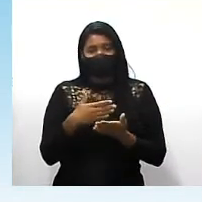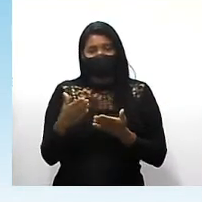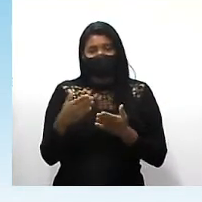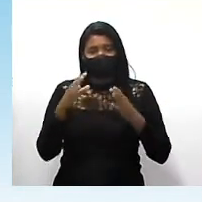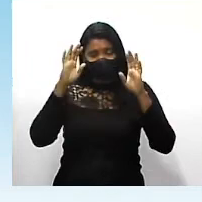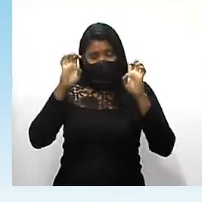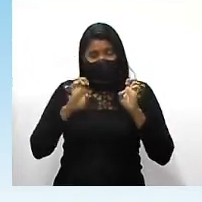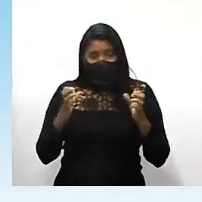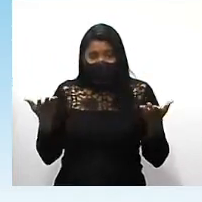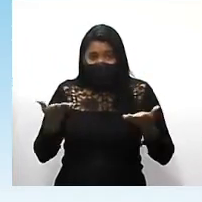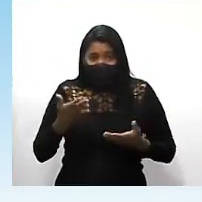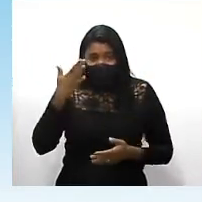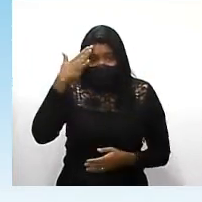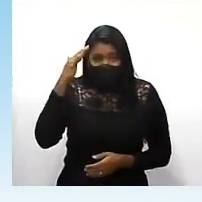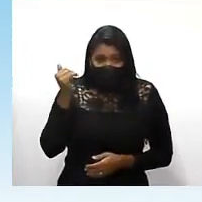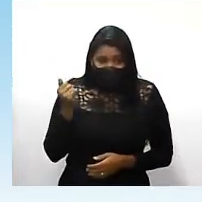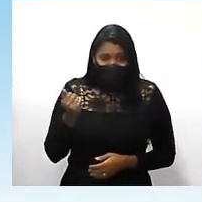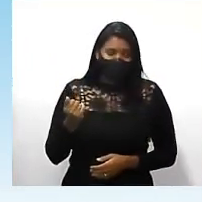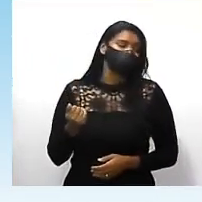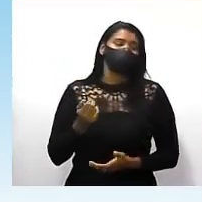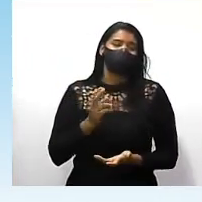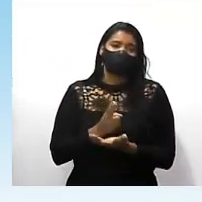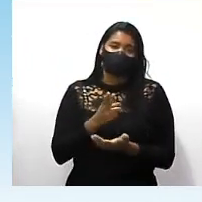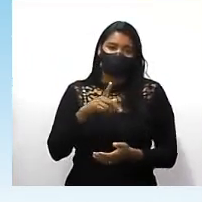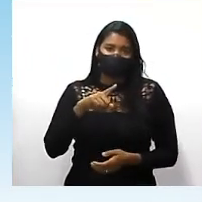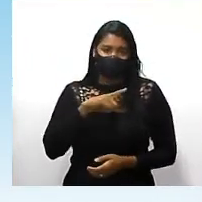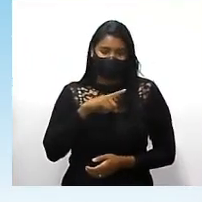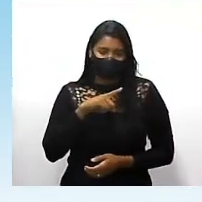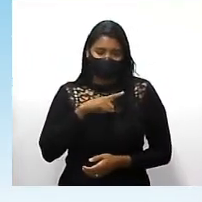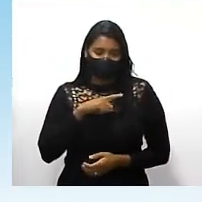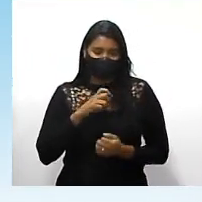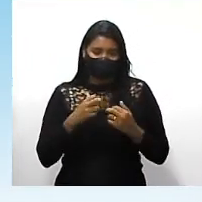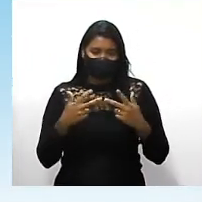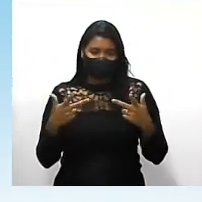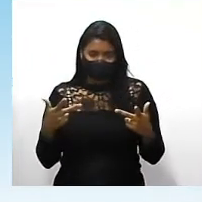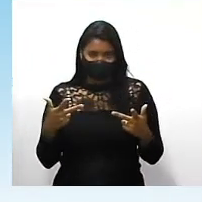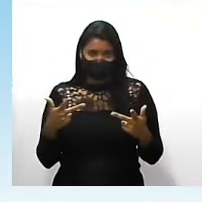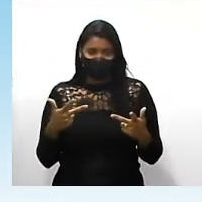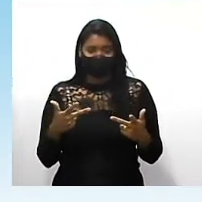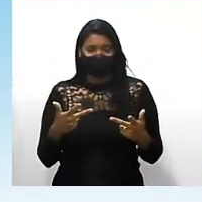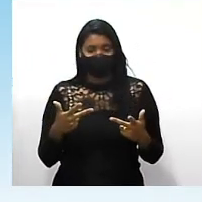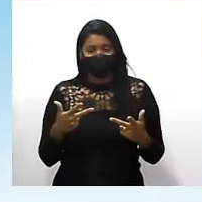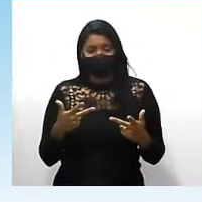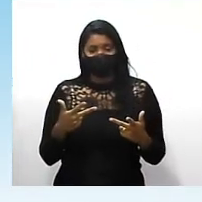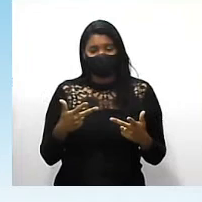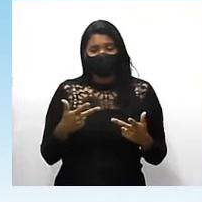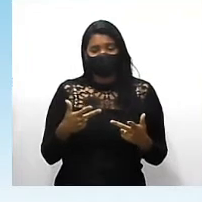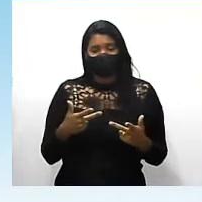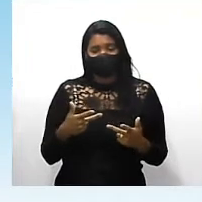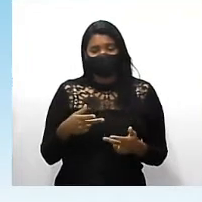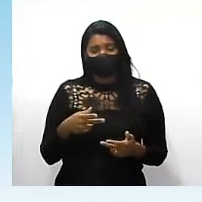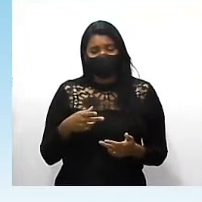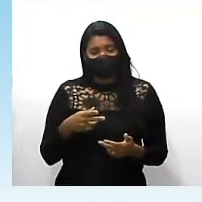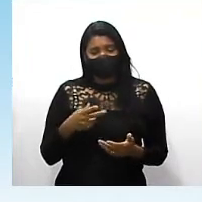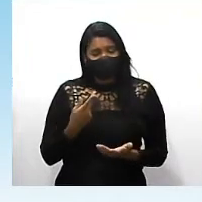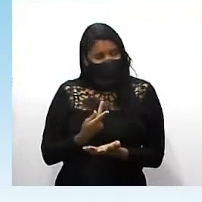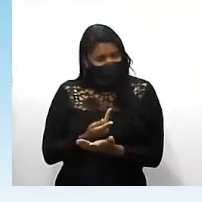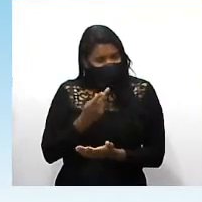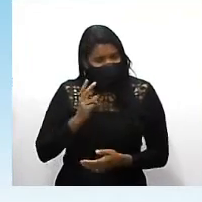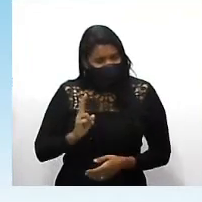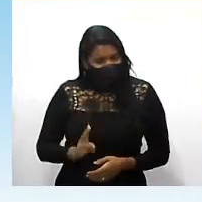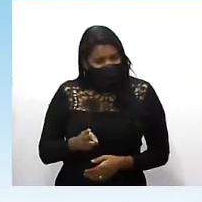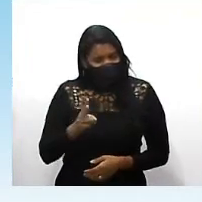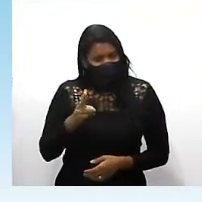agora eu sei que sempre vão existir coisas que vão persistir e